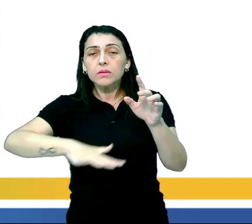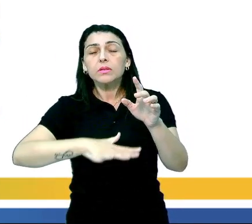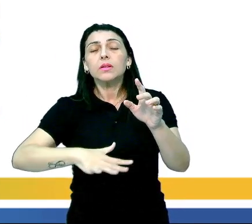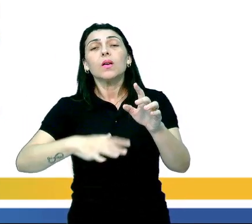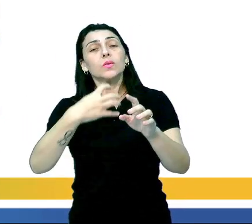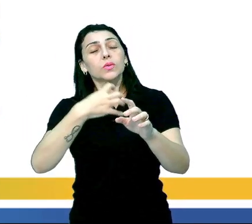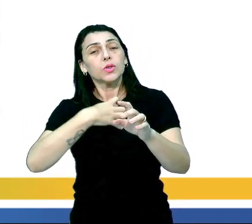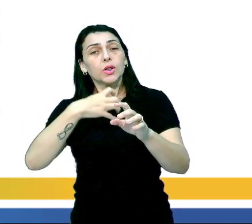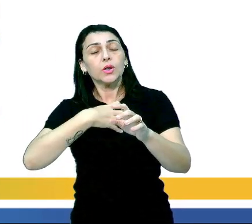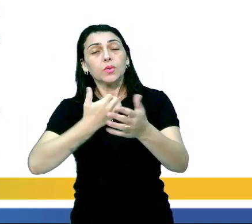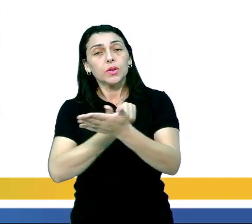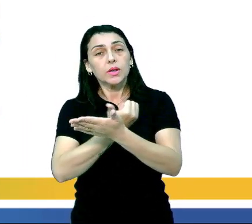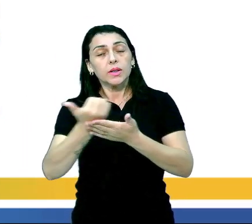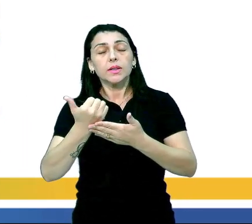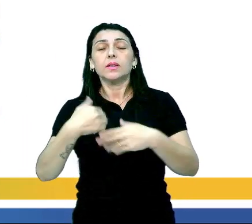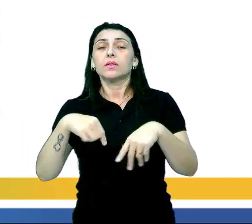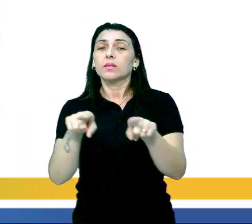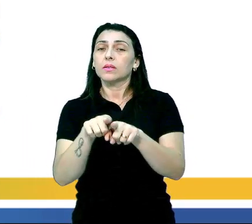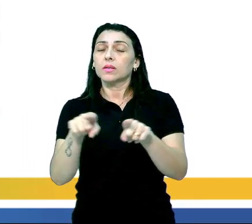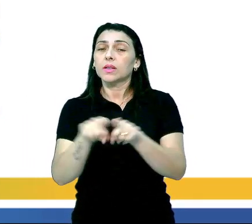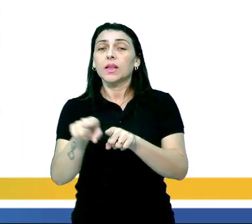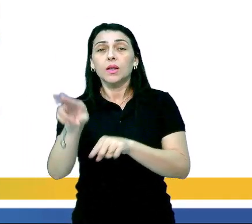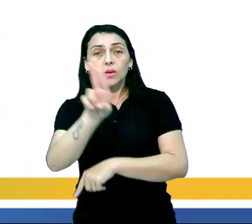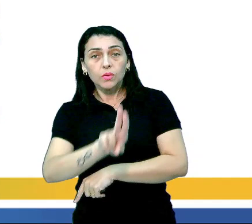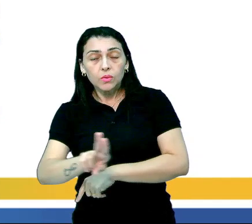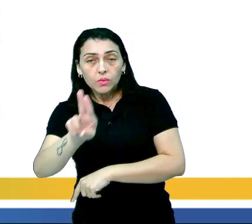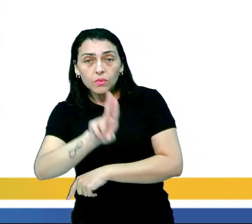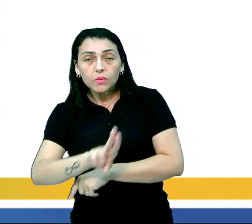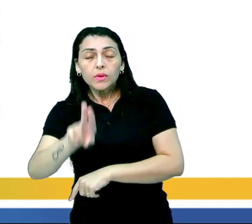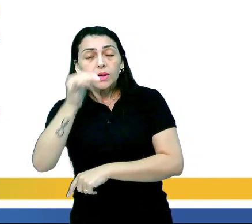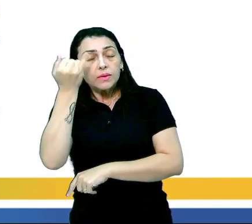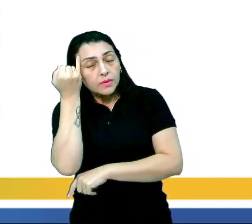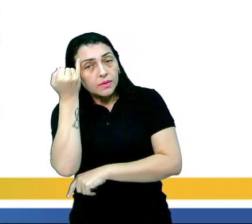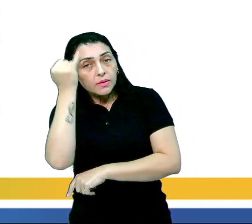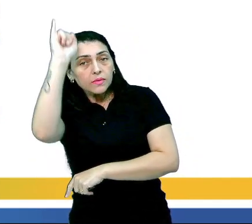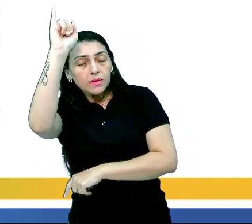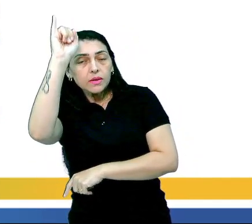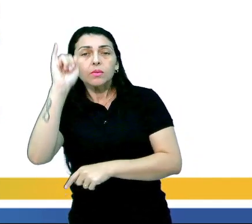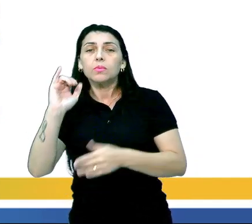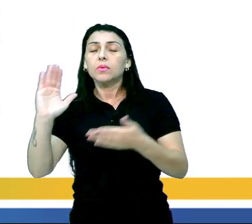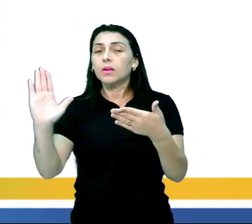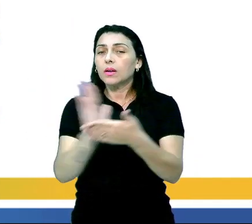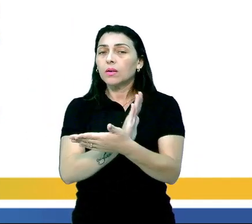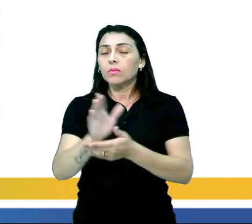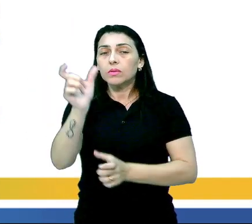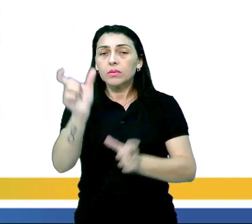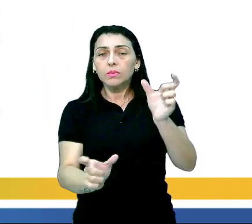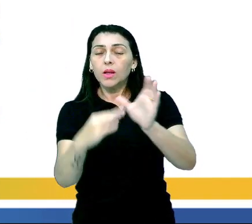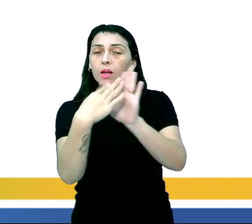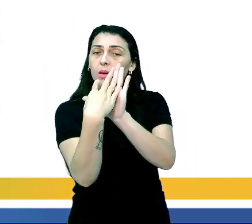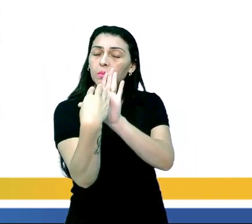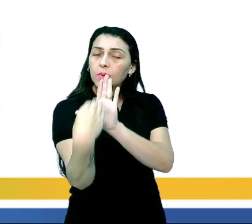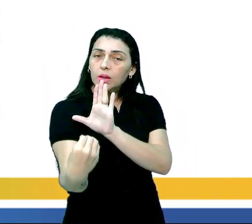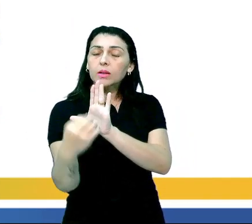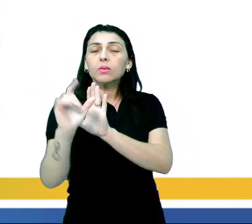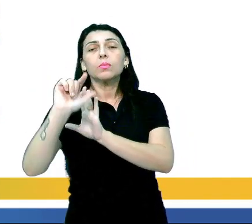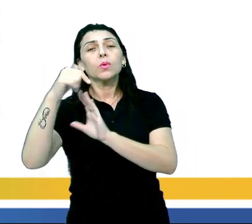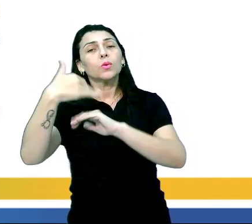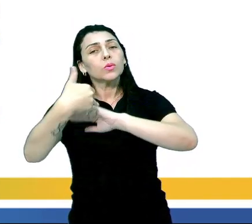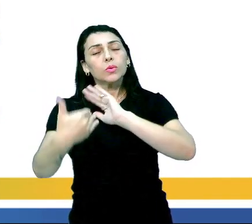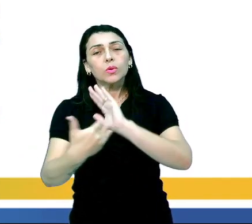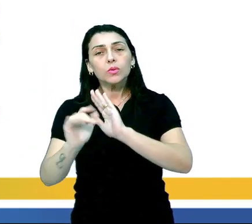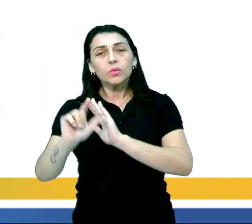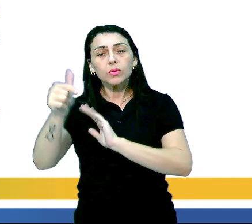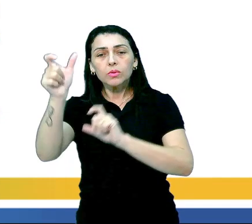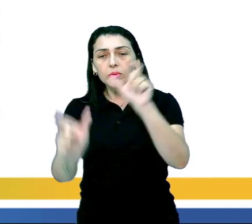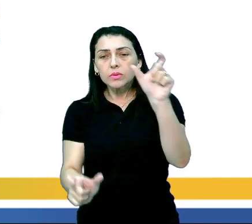são modos de ação geralmente úteis, inventados por certos indivíduos e imitados por todos